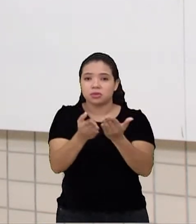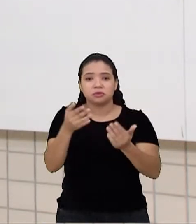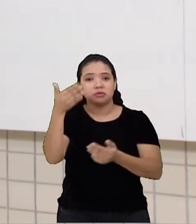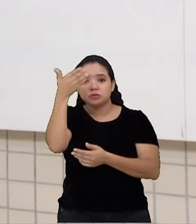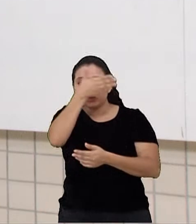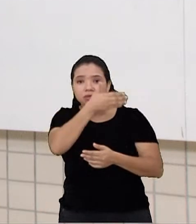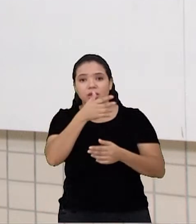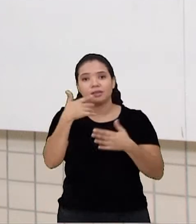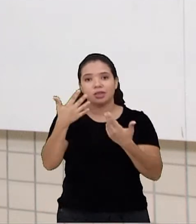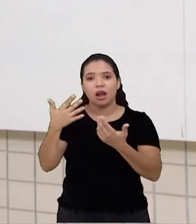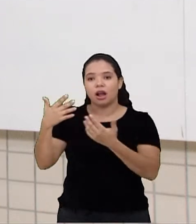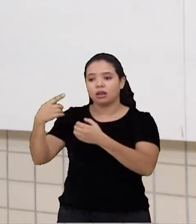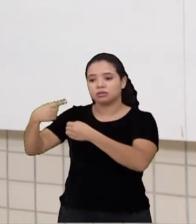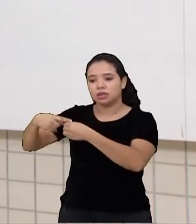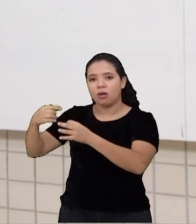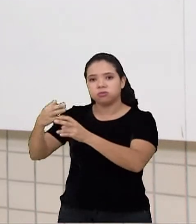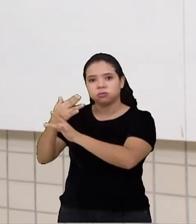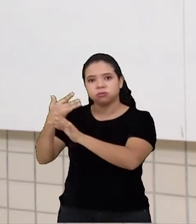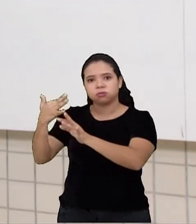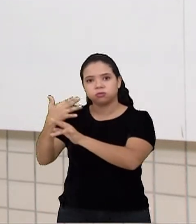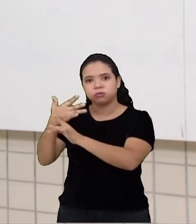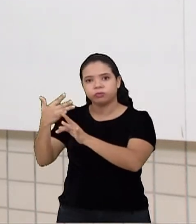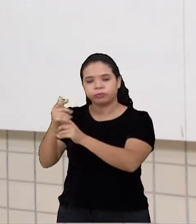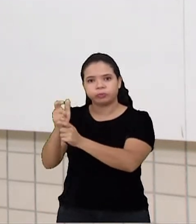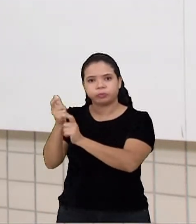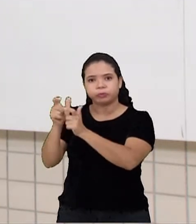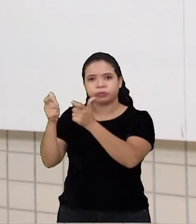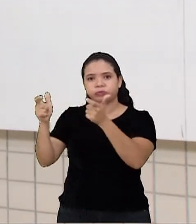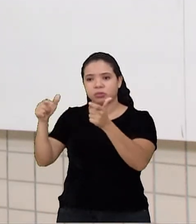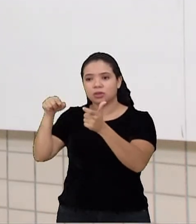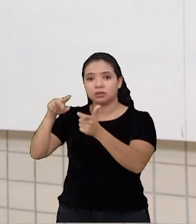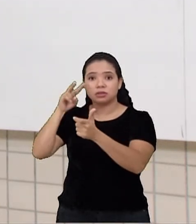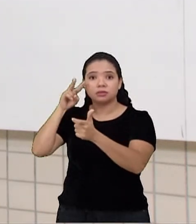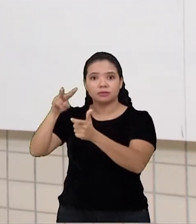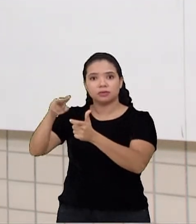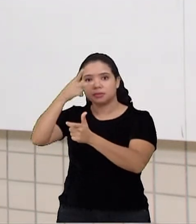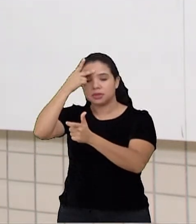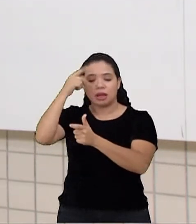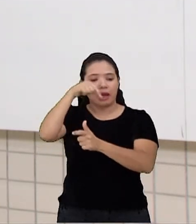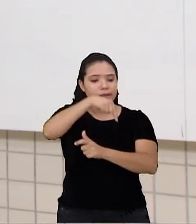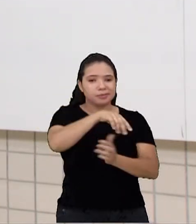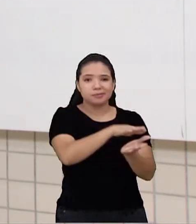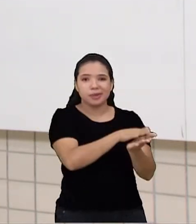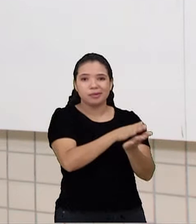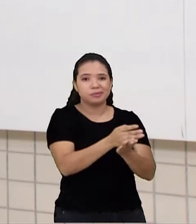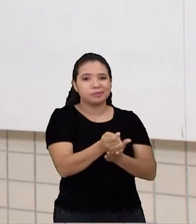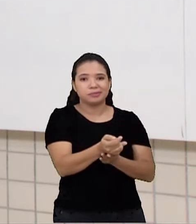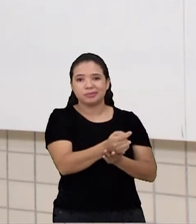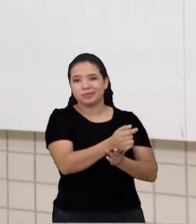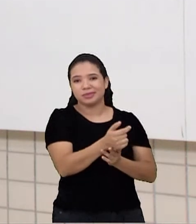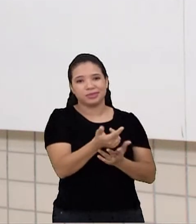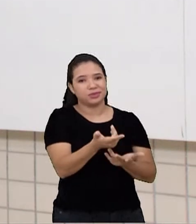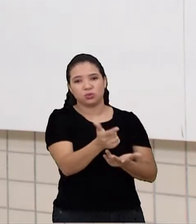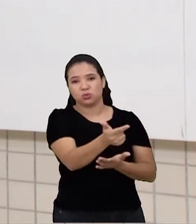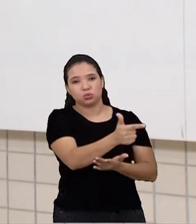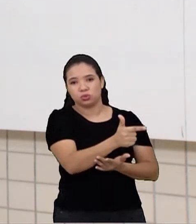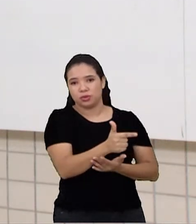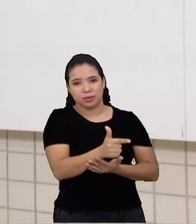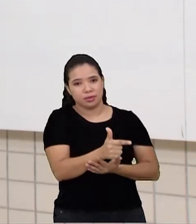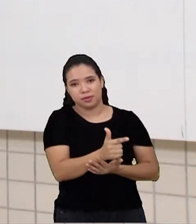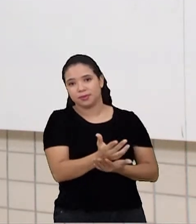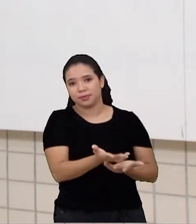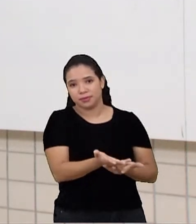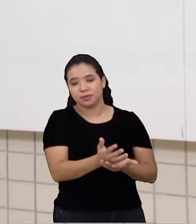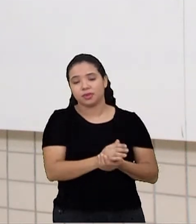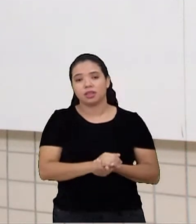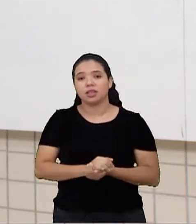acontece com maior frequência da gente estar andando na rua e se deparar com moradores de rua. Aqui em Palmas isso não acontece muito,